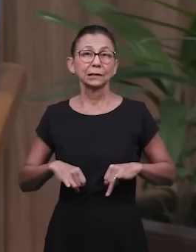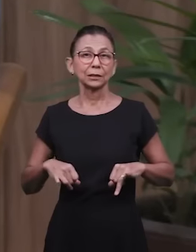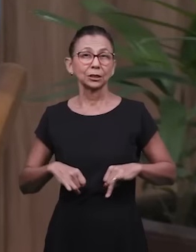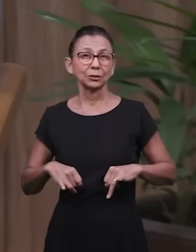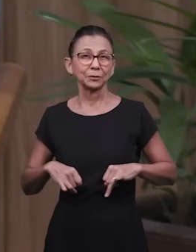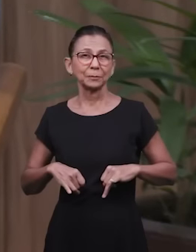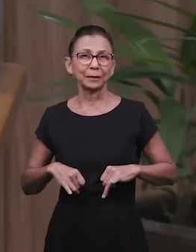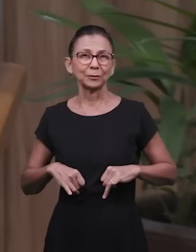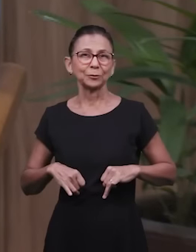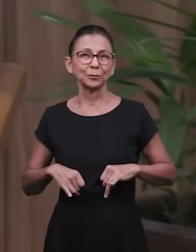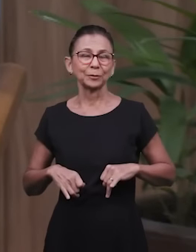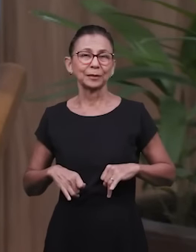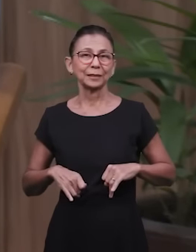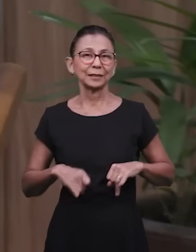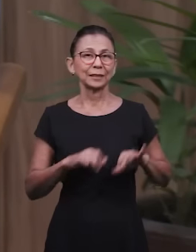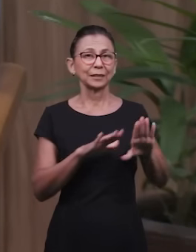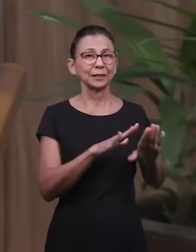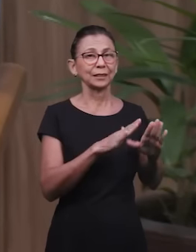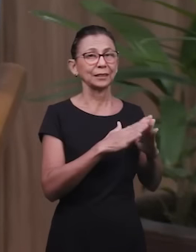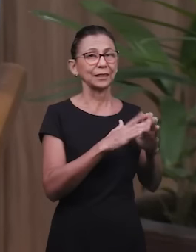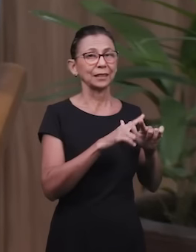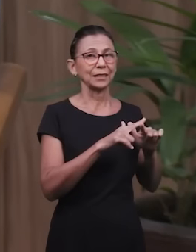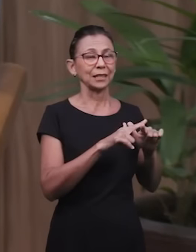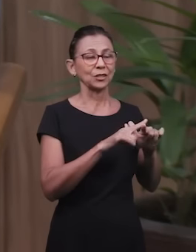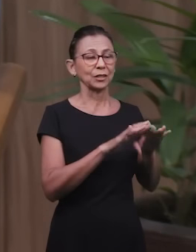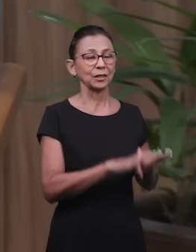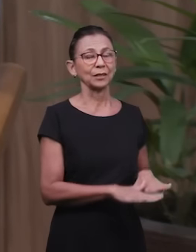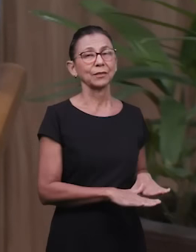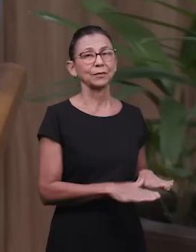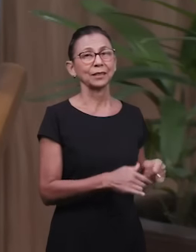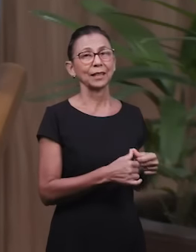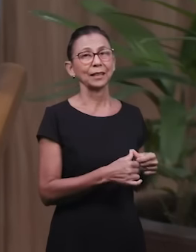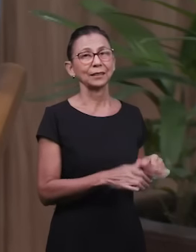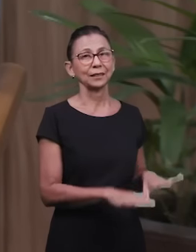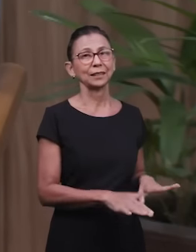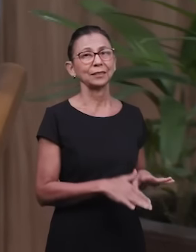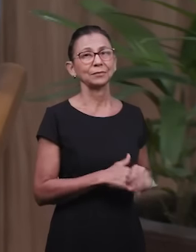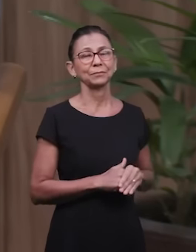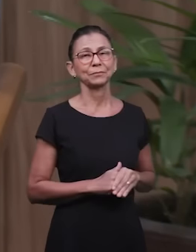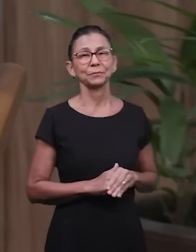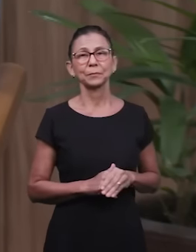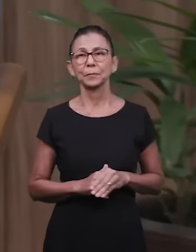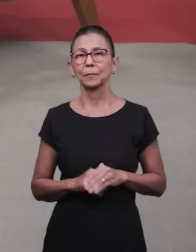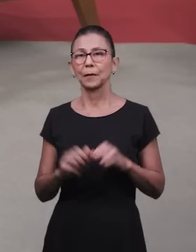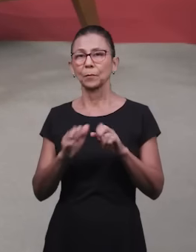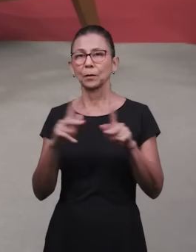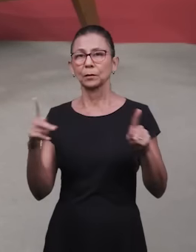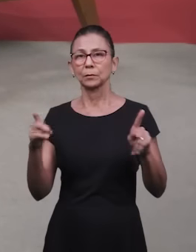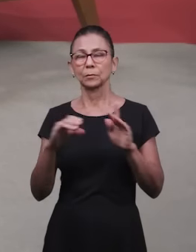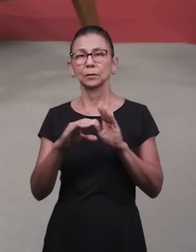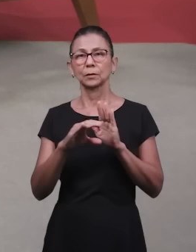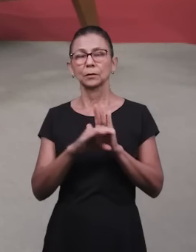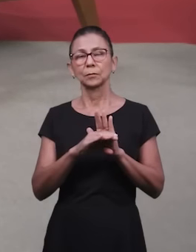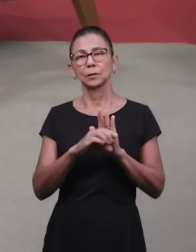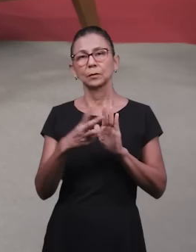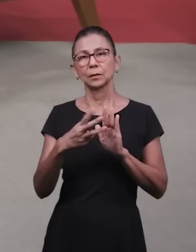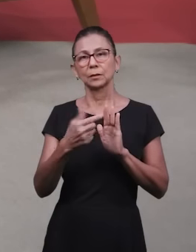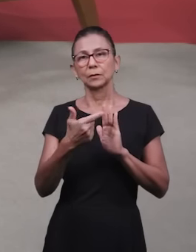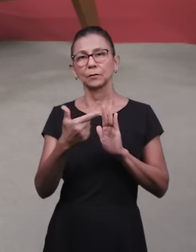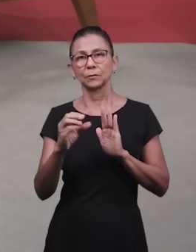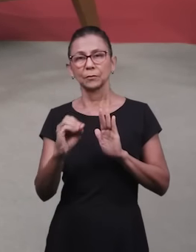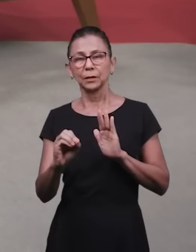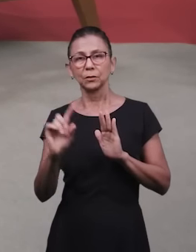da igreja que fica, né, o sofrimento da igreja infiel. Em Apocalipse 3:20, eu vou ler esse texto